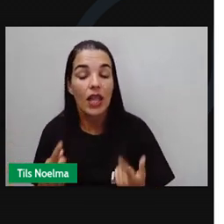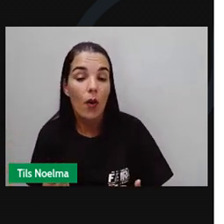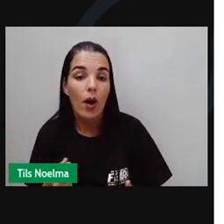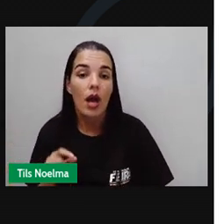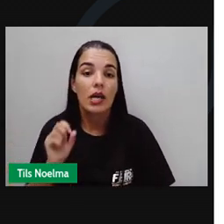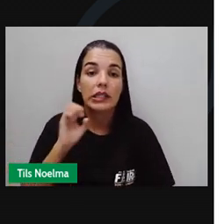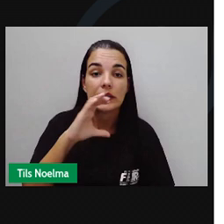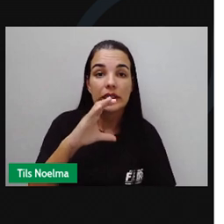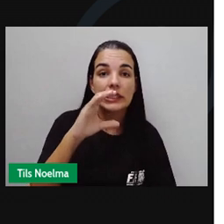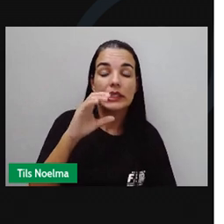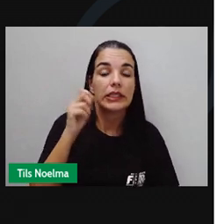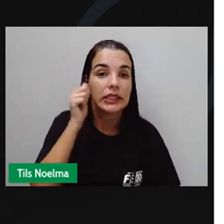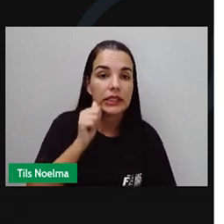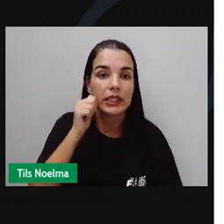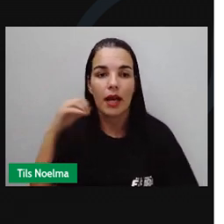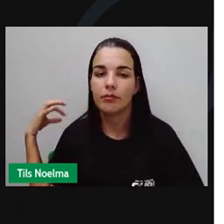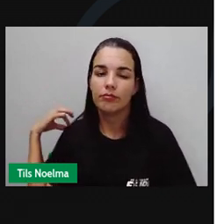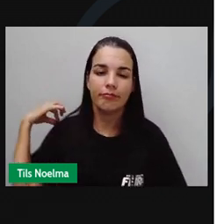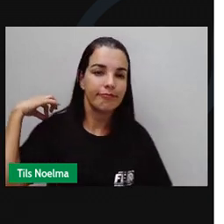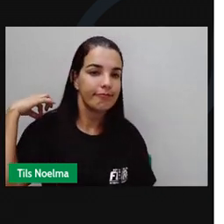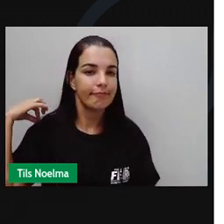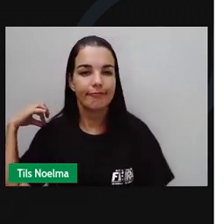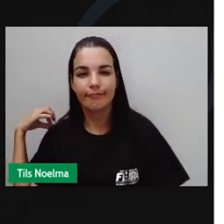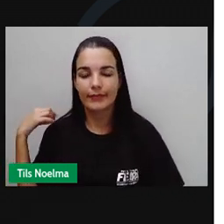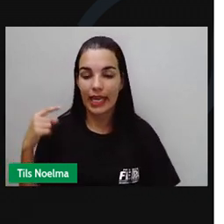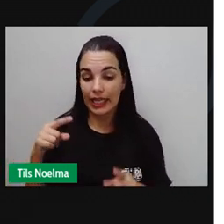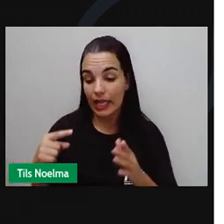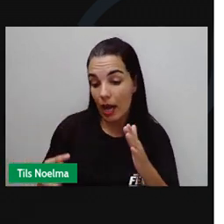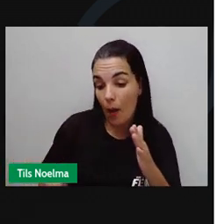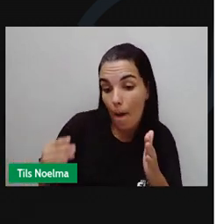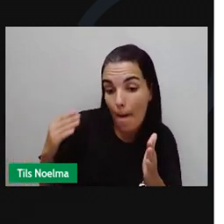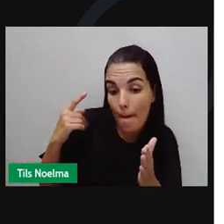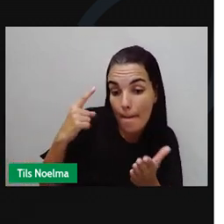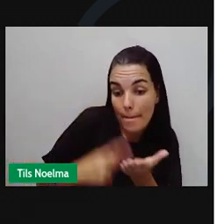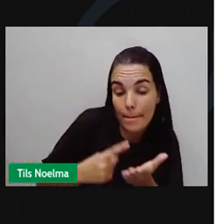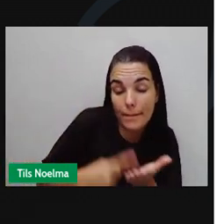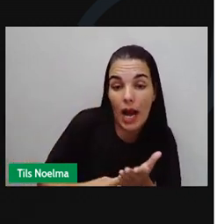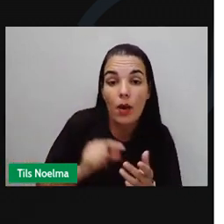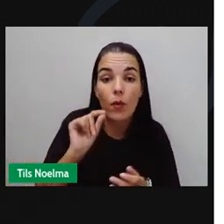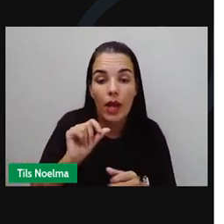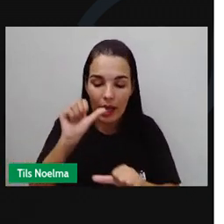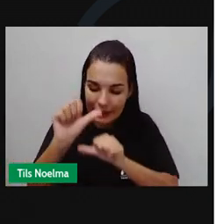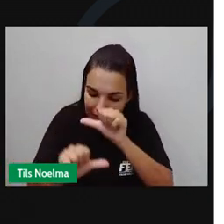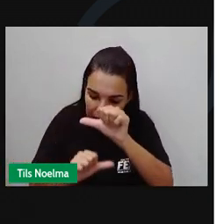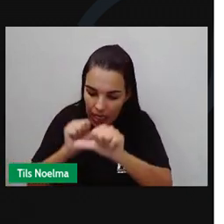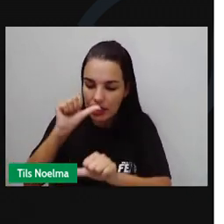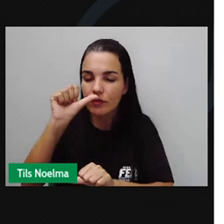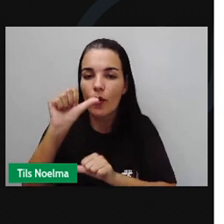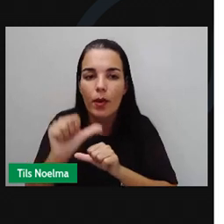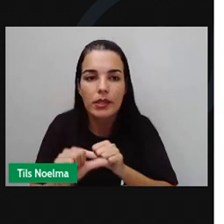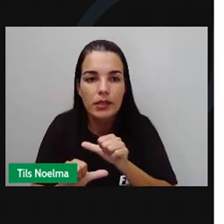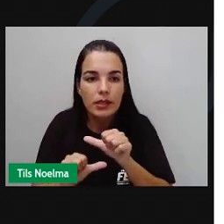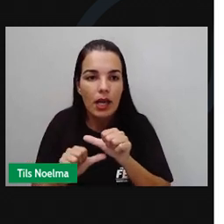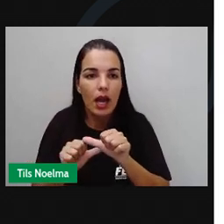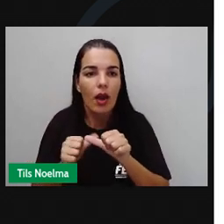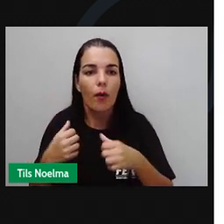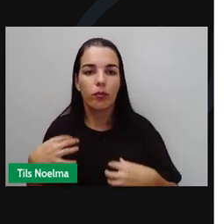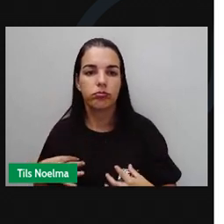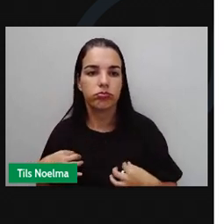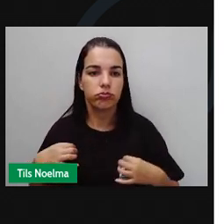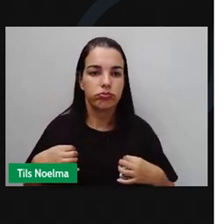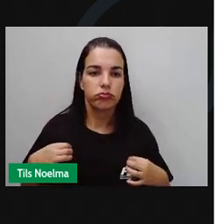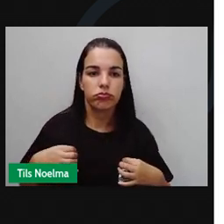Cinderela, nós temos como fato extraordinário a transformação dos elementos que